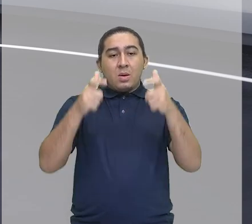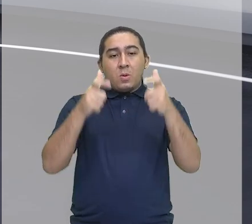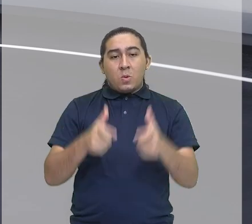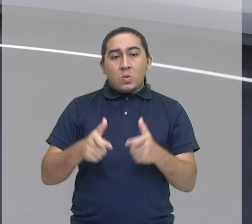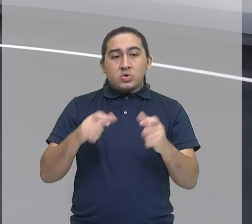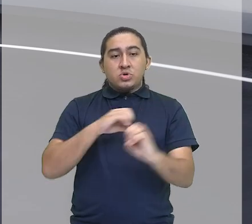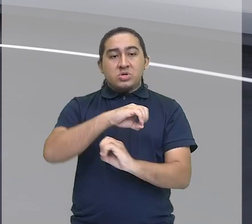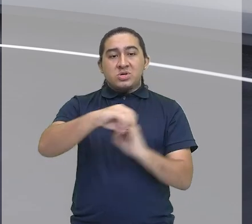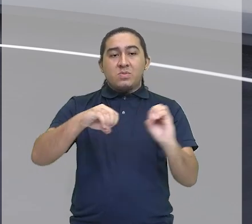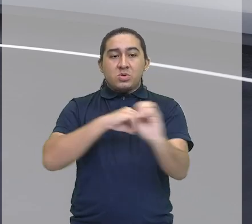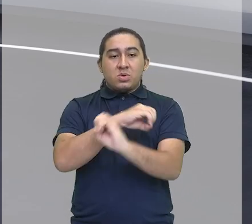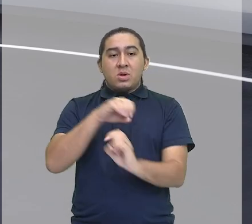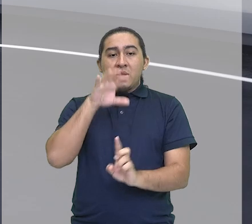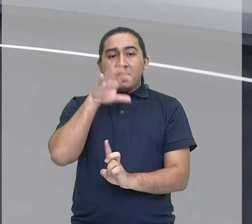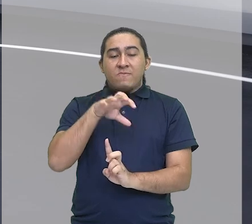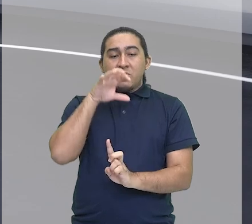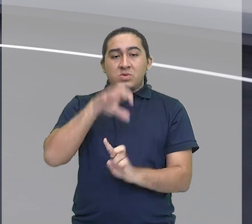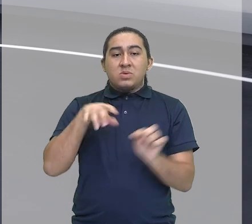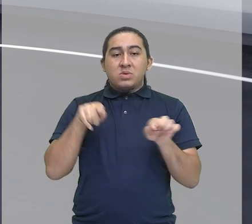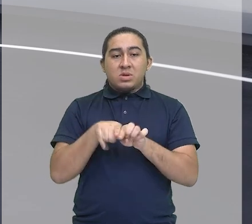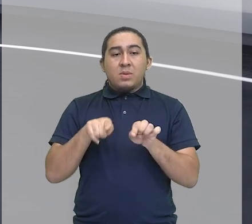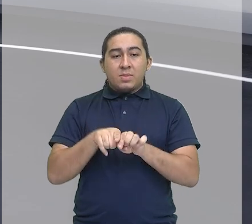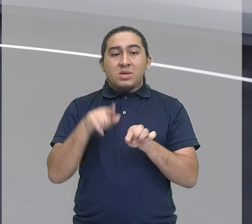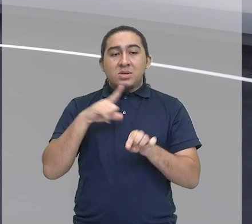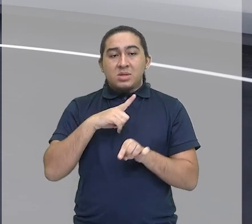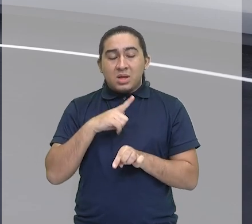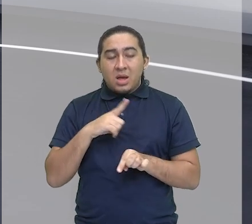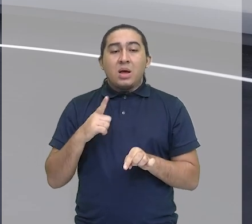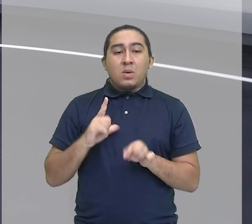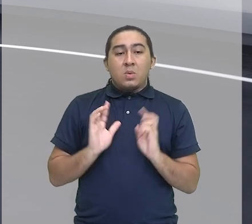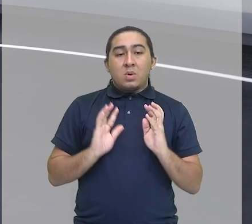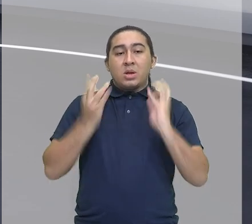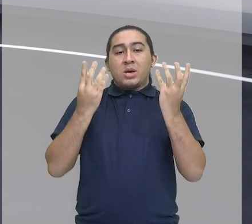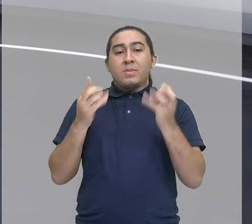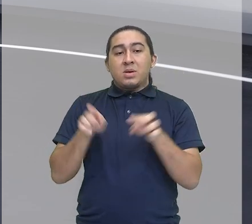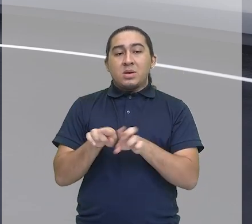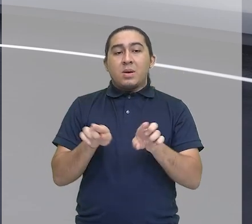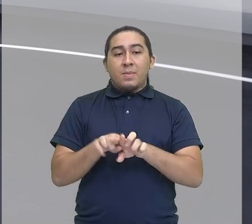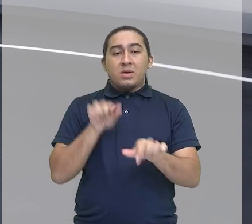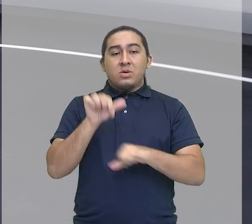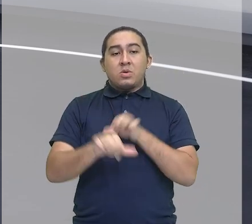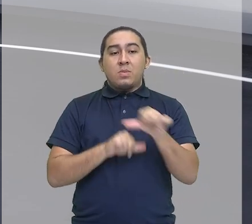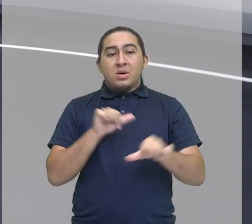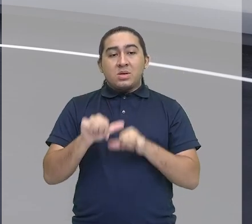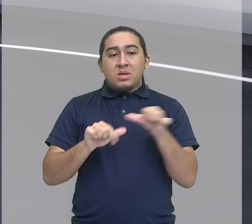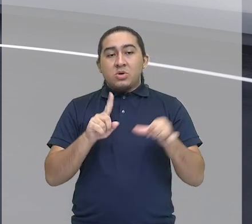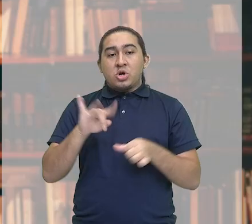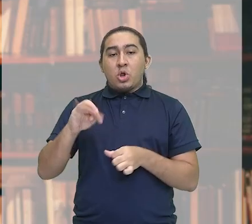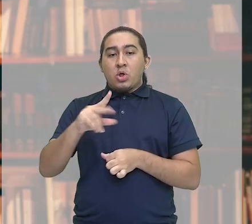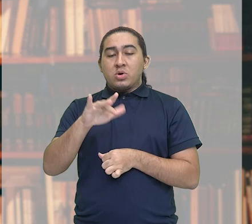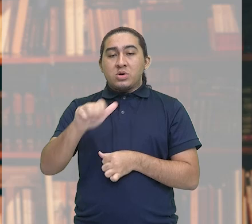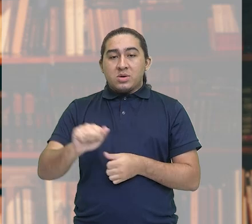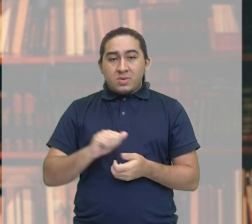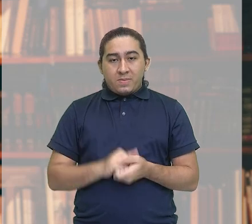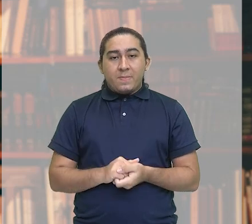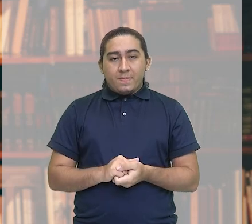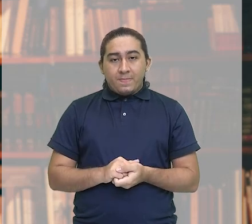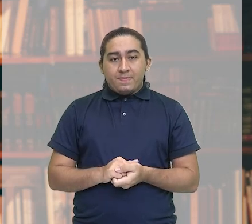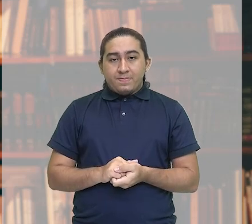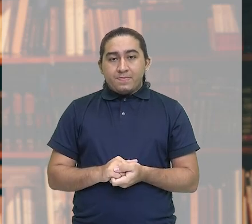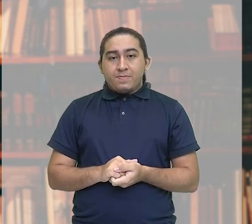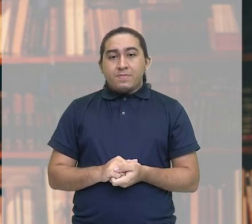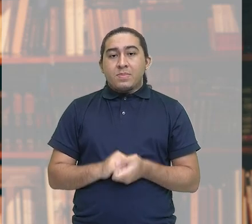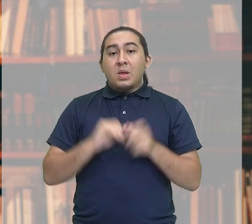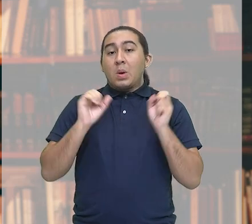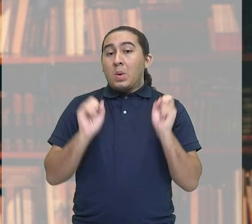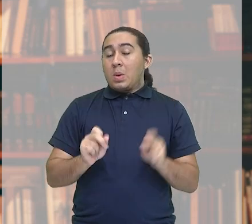solar influenciou tanto o clima quanto as alterações geológicas. Muito bem, professor